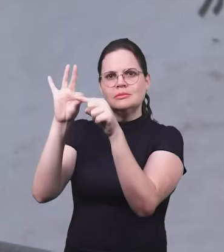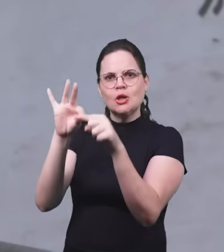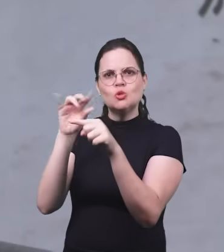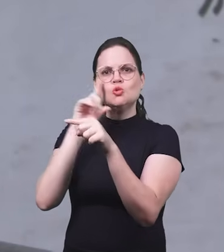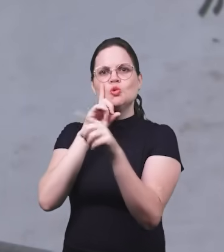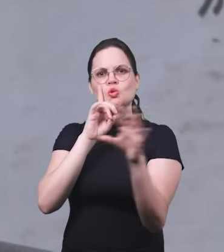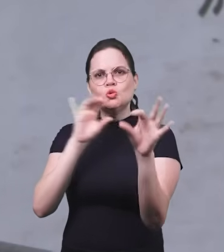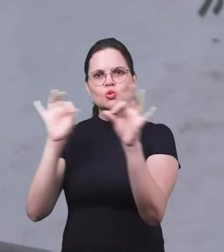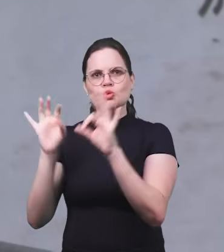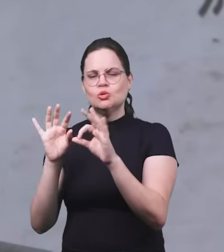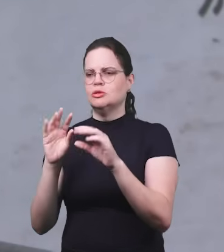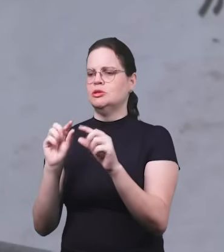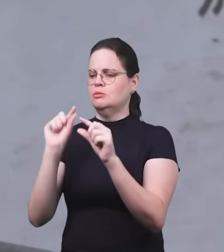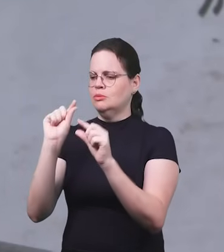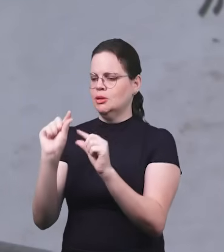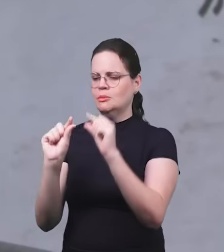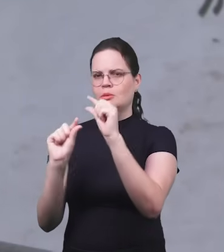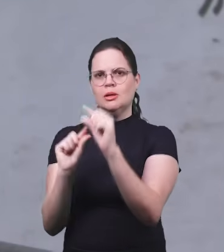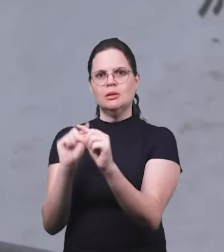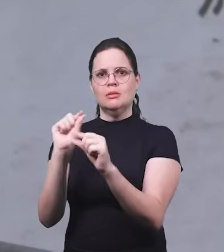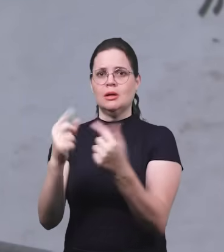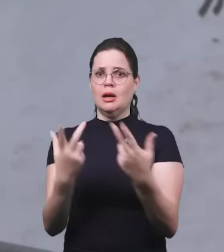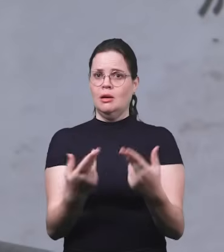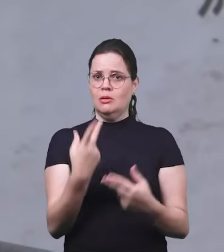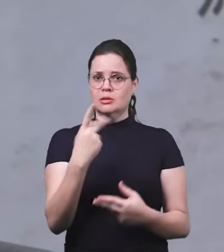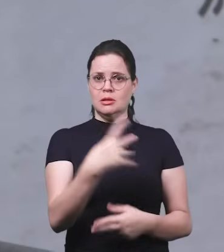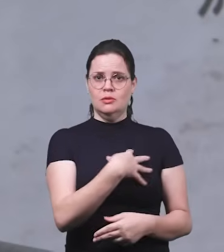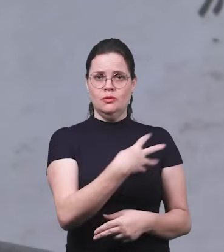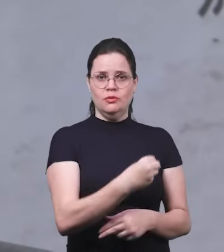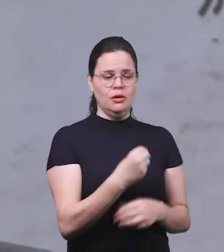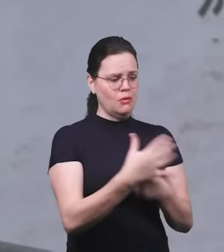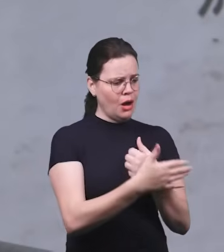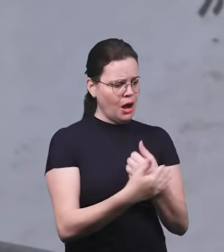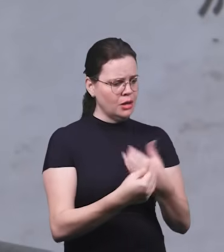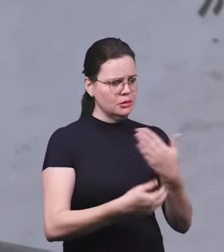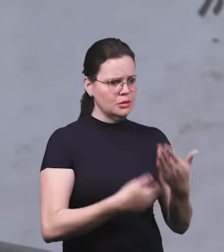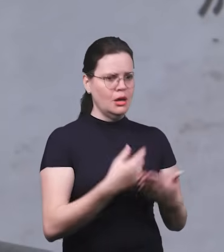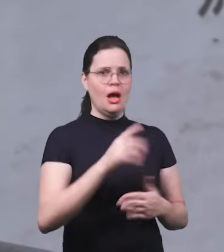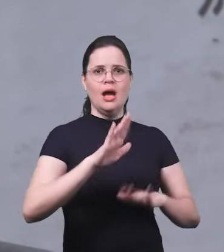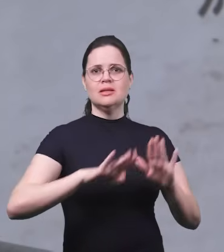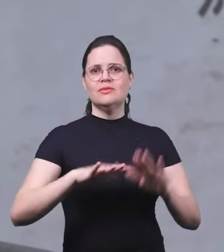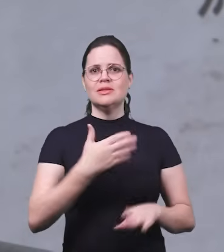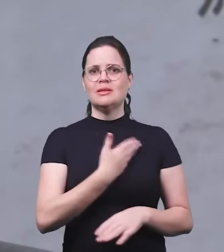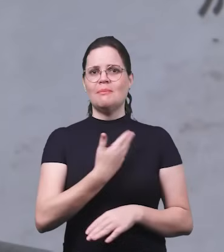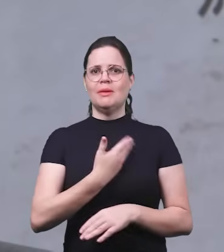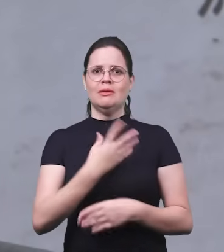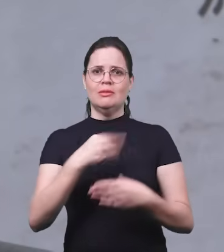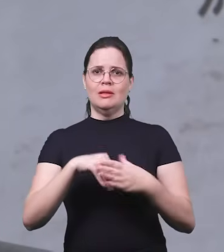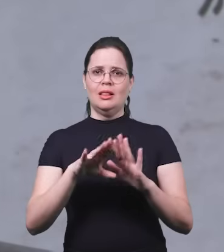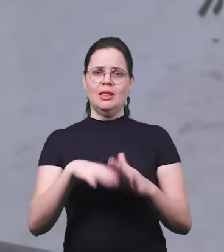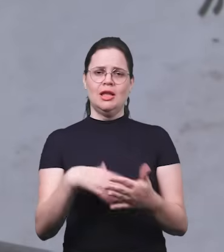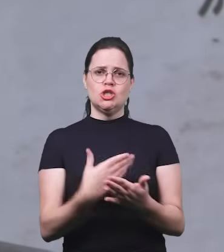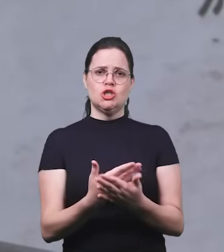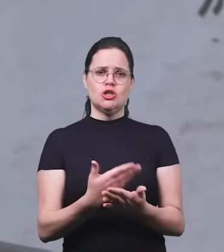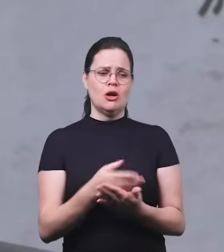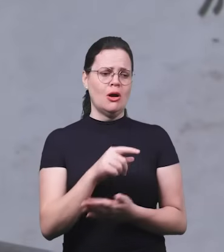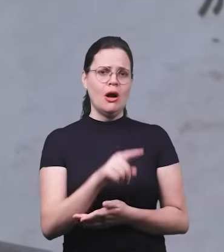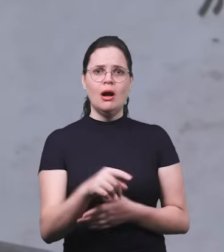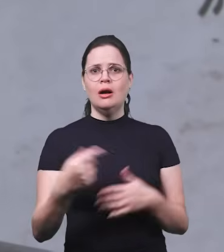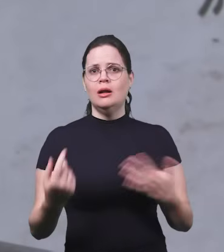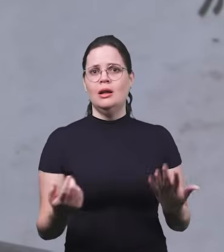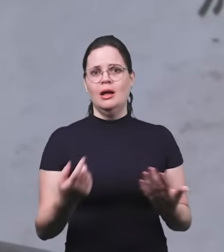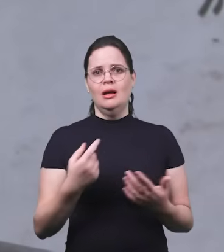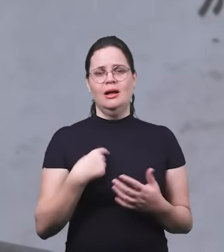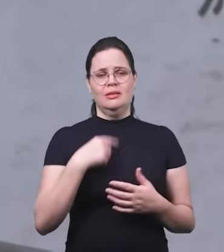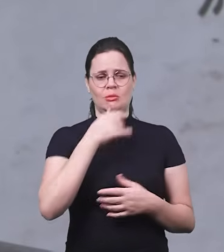vezes um gesto de carinho com seu filho. Às vezes ele teve um dia difícil na escola, brigou com o amiguinho, você chegou, acolheu, deu um abraço nele,